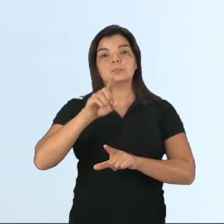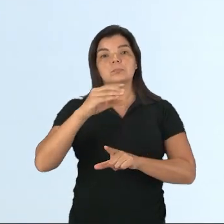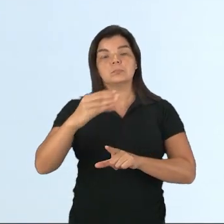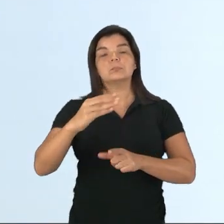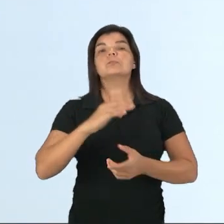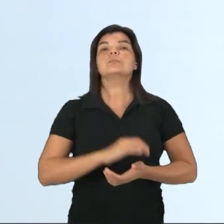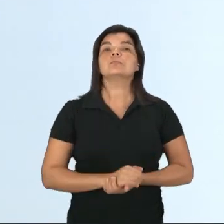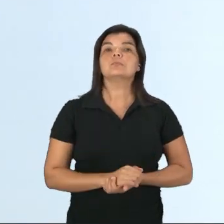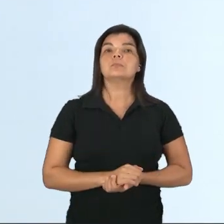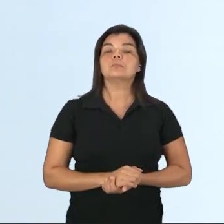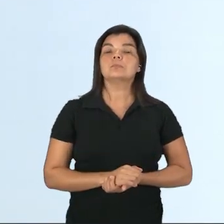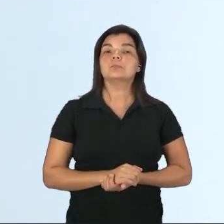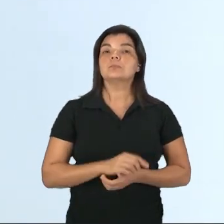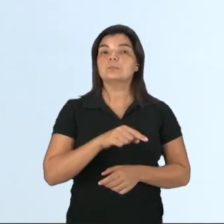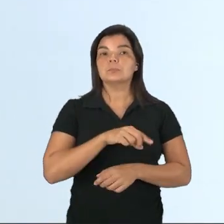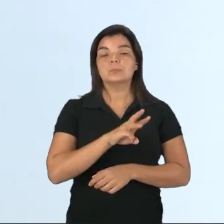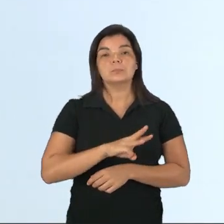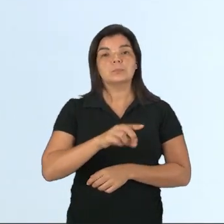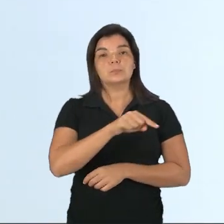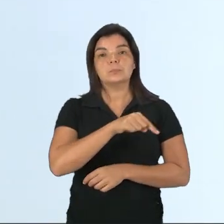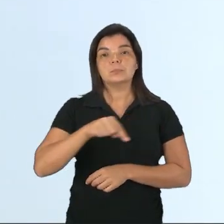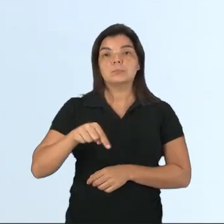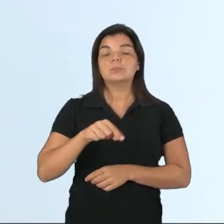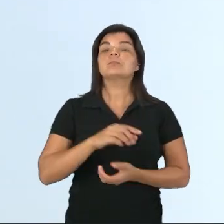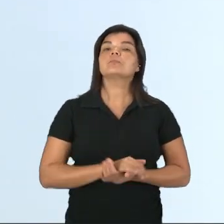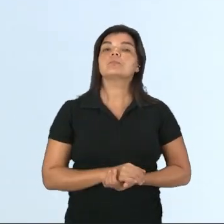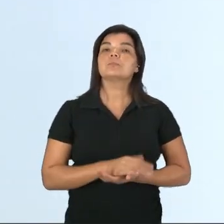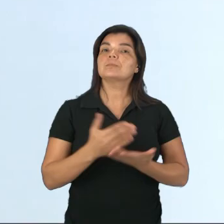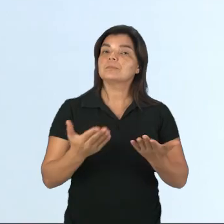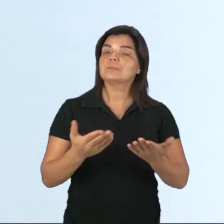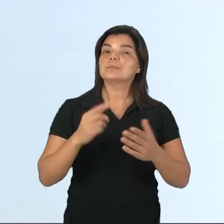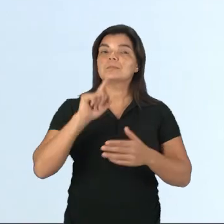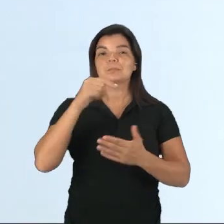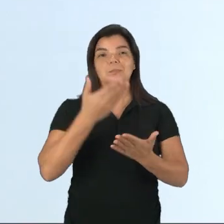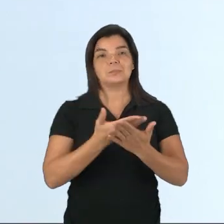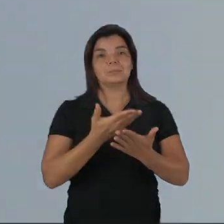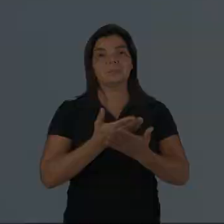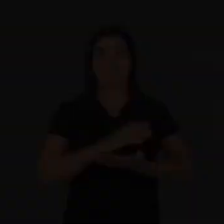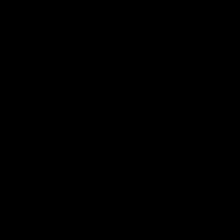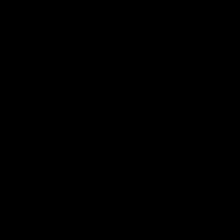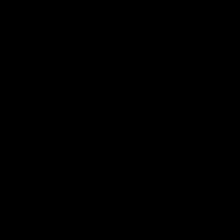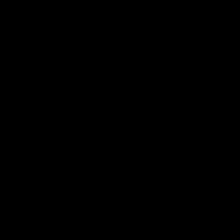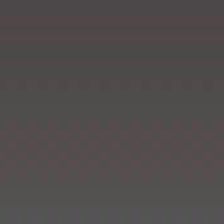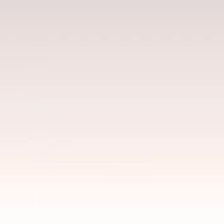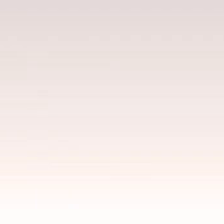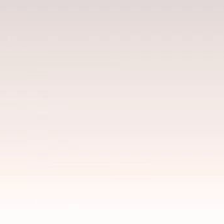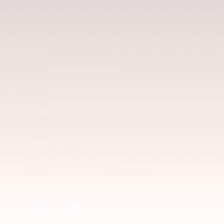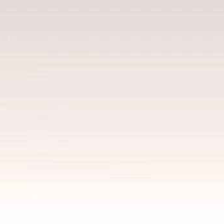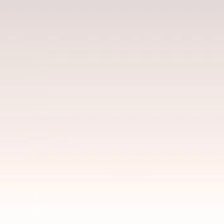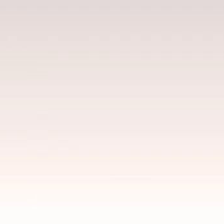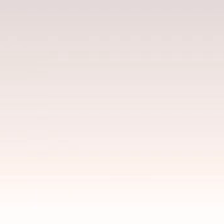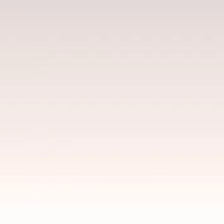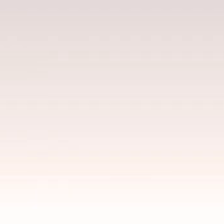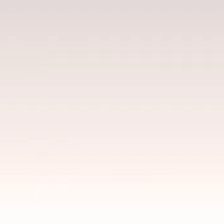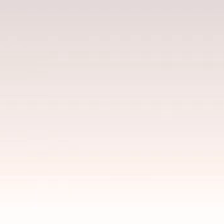plataforma Eduque no endereço que apareceu aí na tela de vocês. E é isso, até a próxima aula.